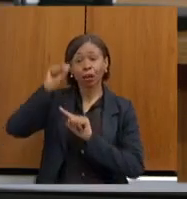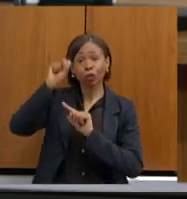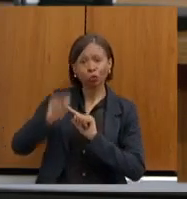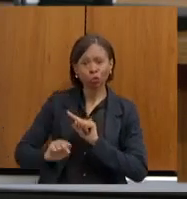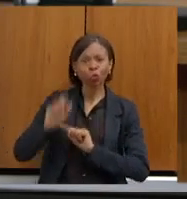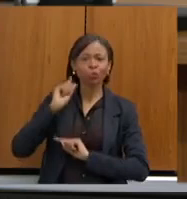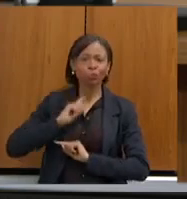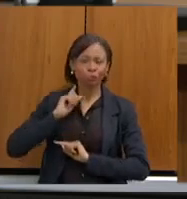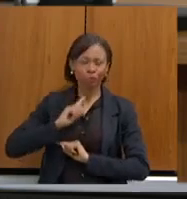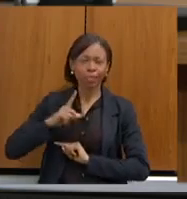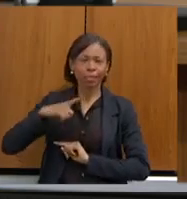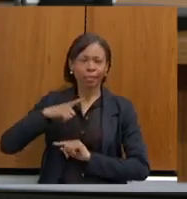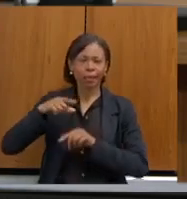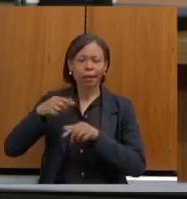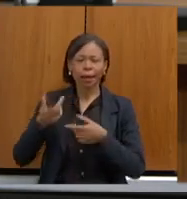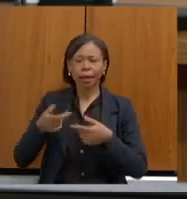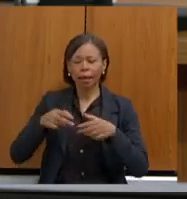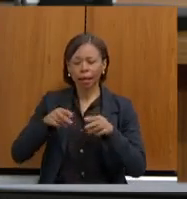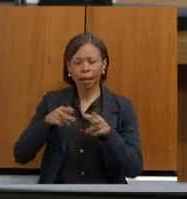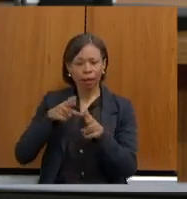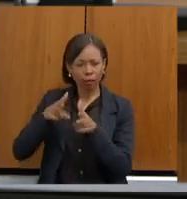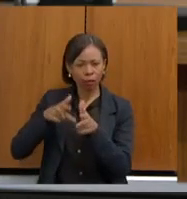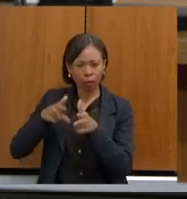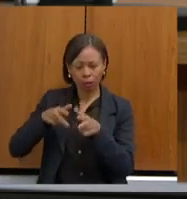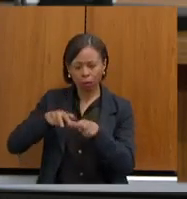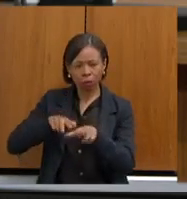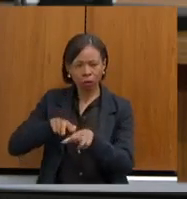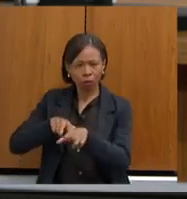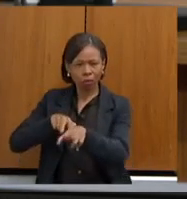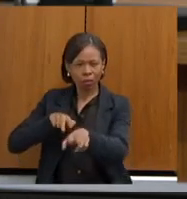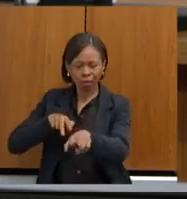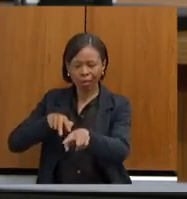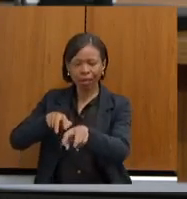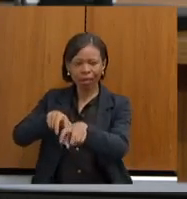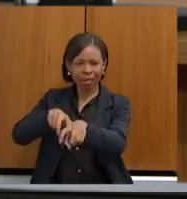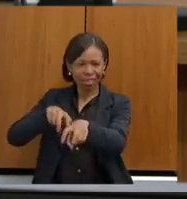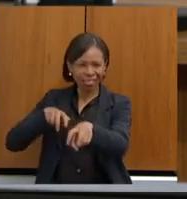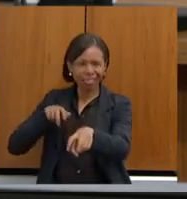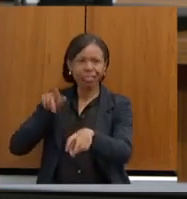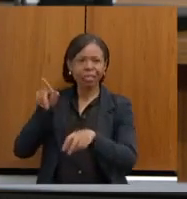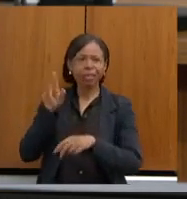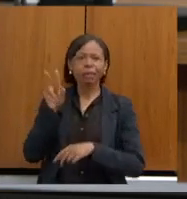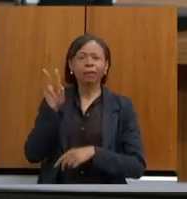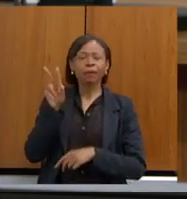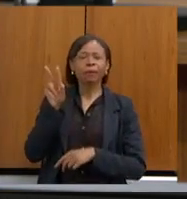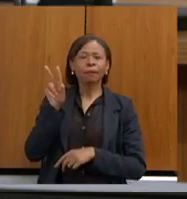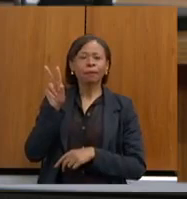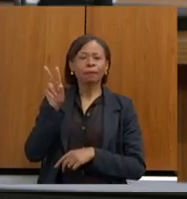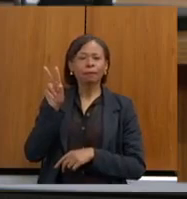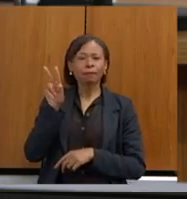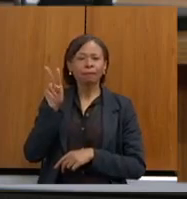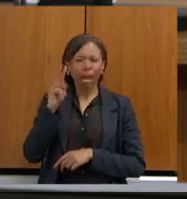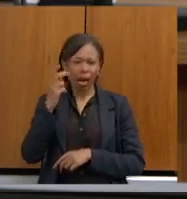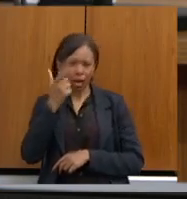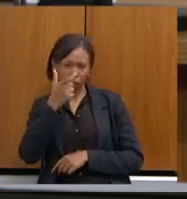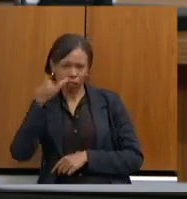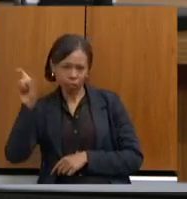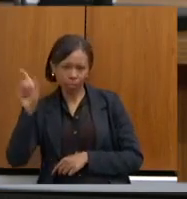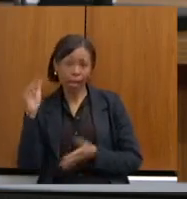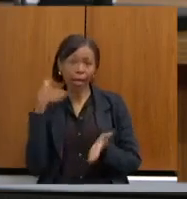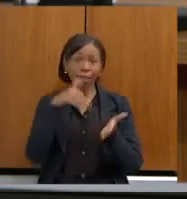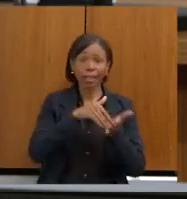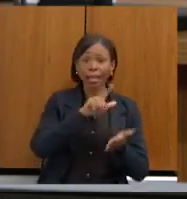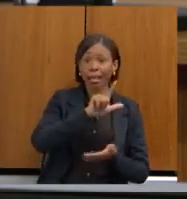lá na pedido Deputado Antonio Carlos Arantes operar de Varginha a Lavras não é